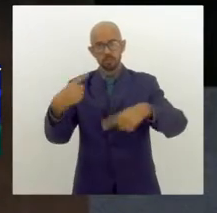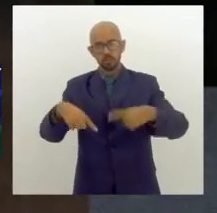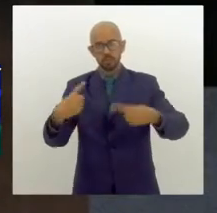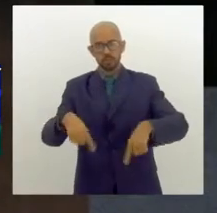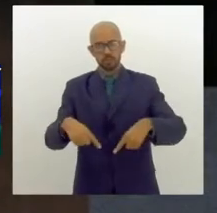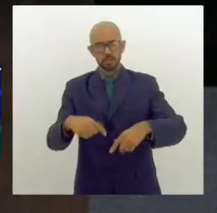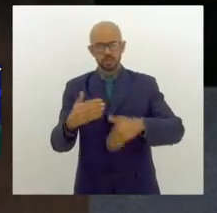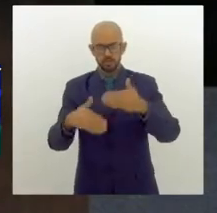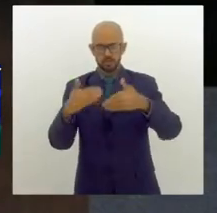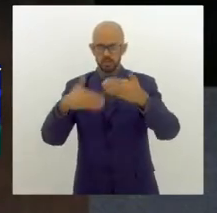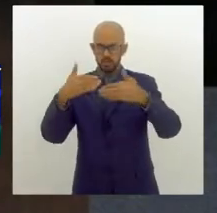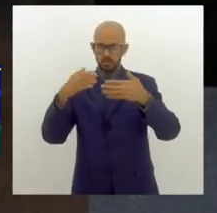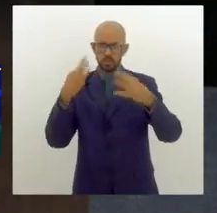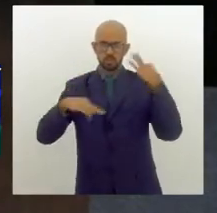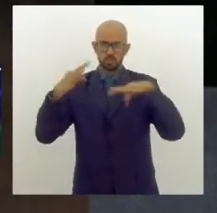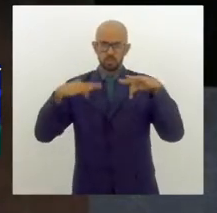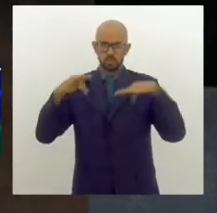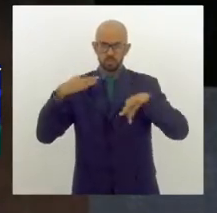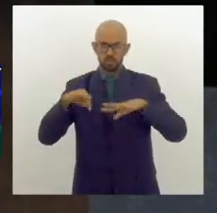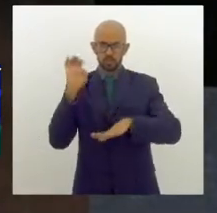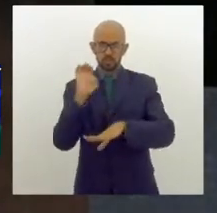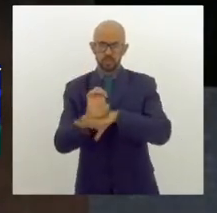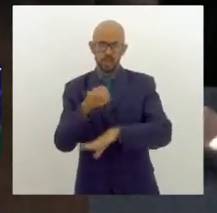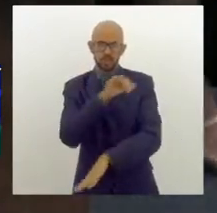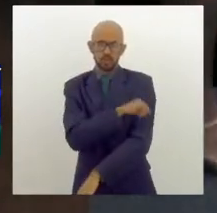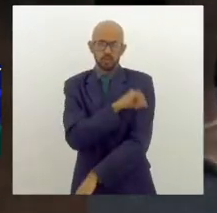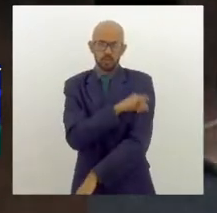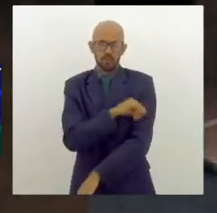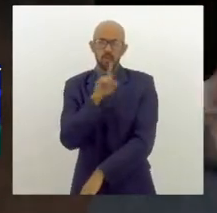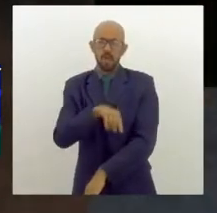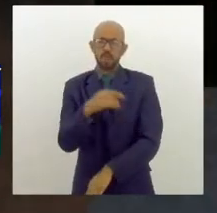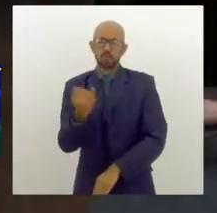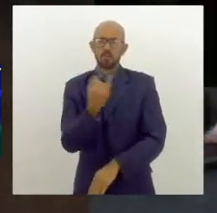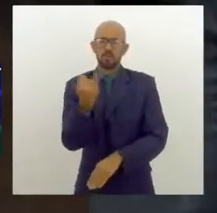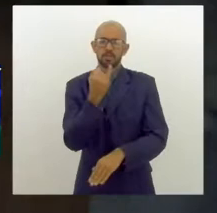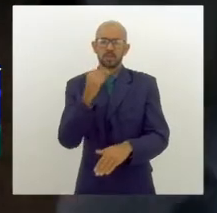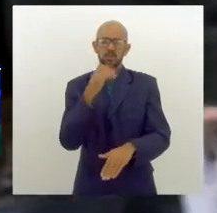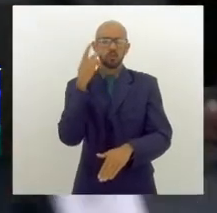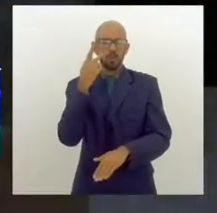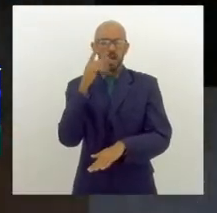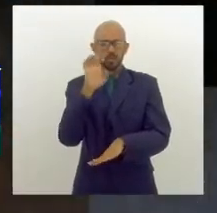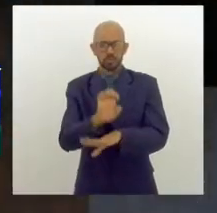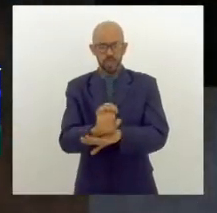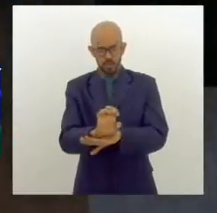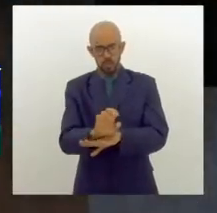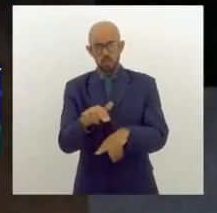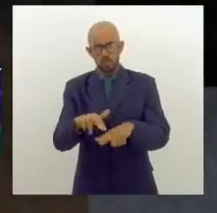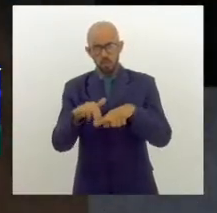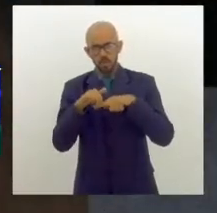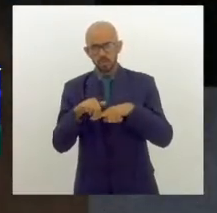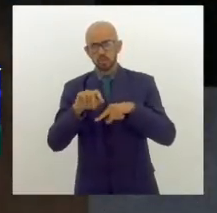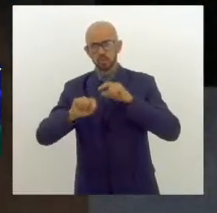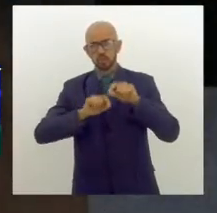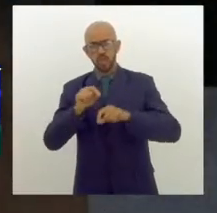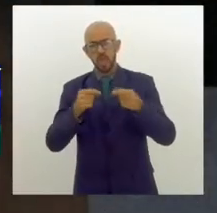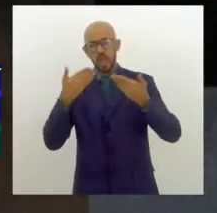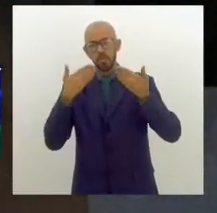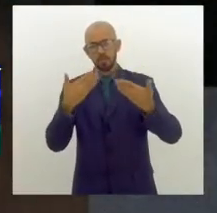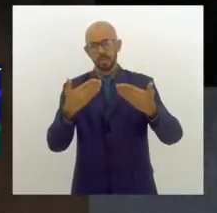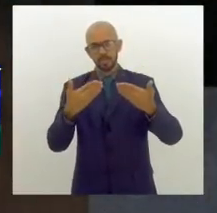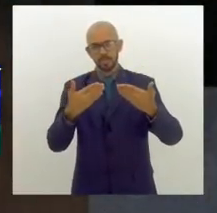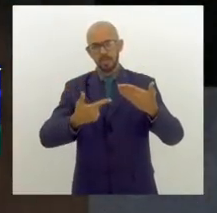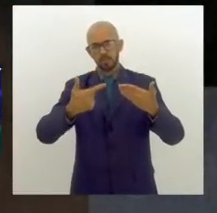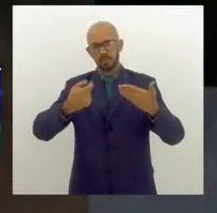do turismo no Estado do Rio de Janeiro é de extrema relevância para o Estado. Por isso, apresentei